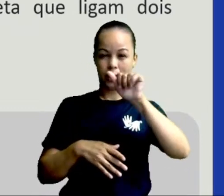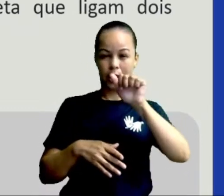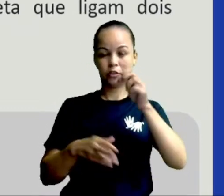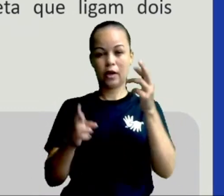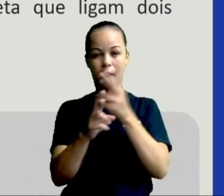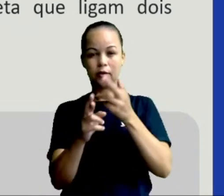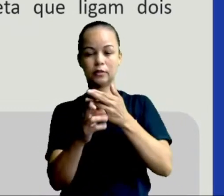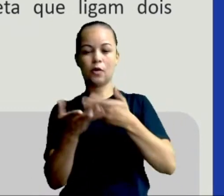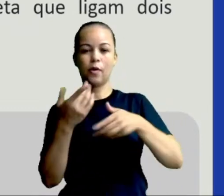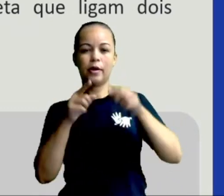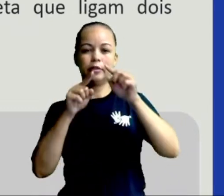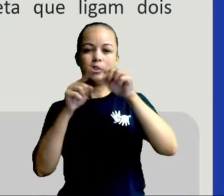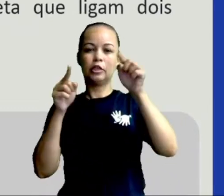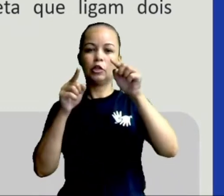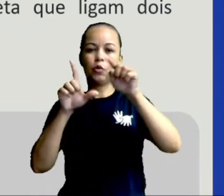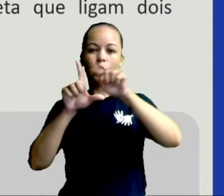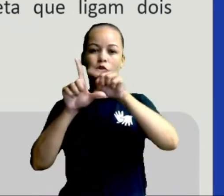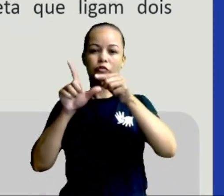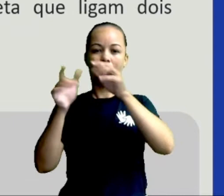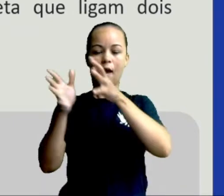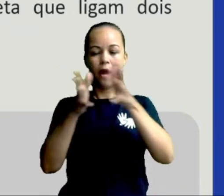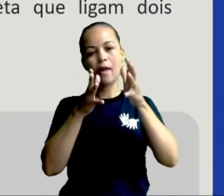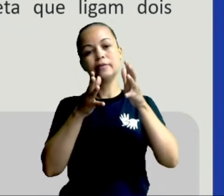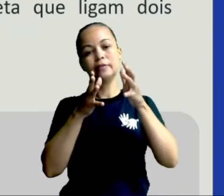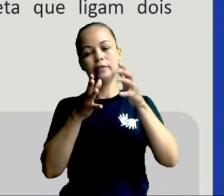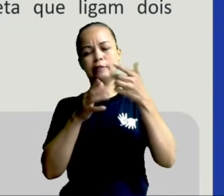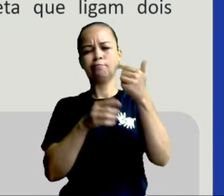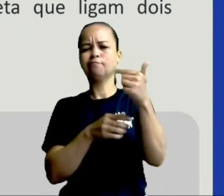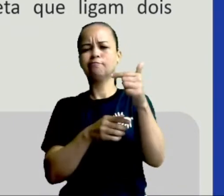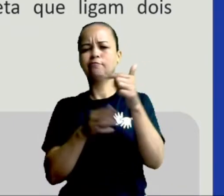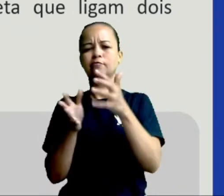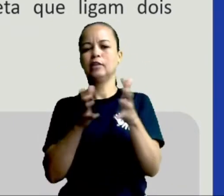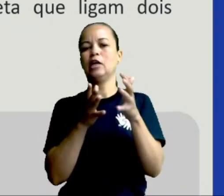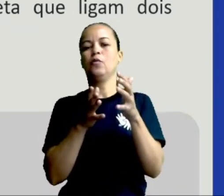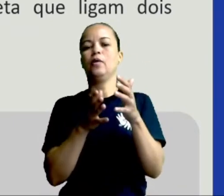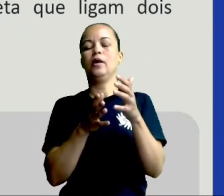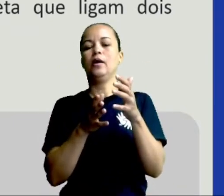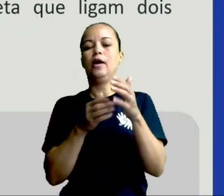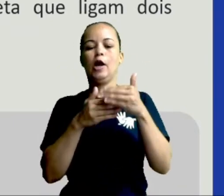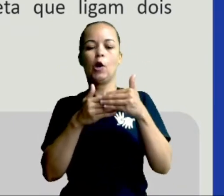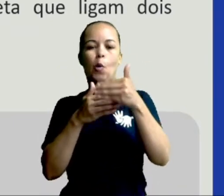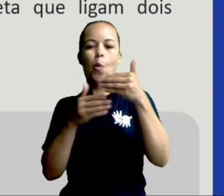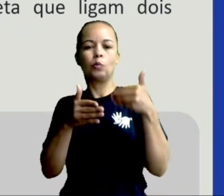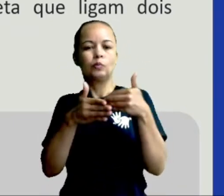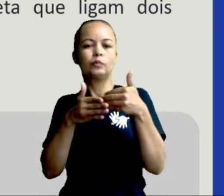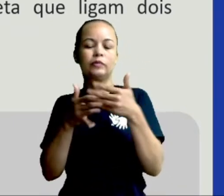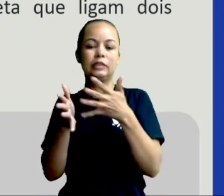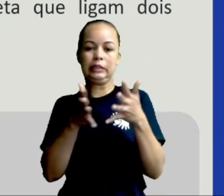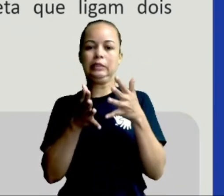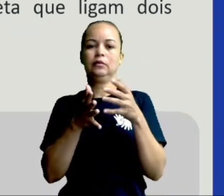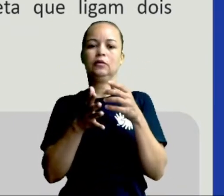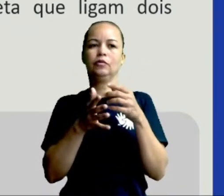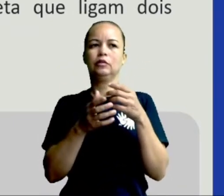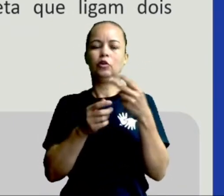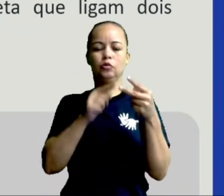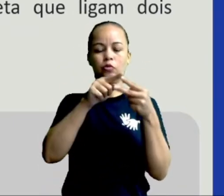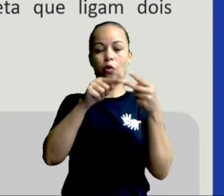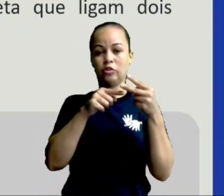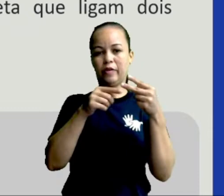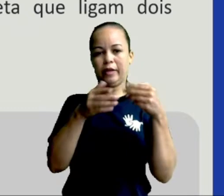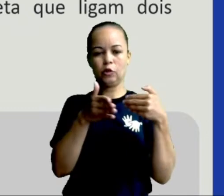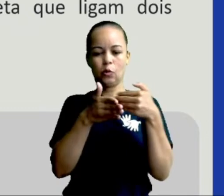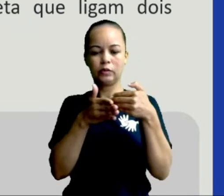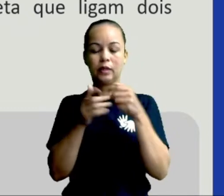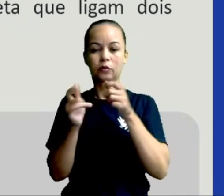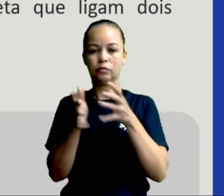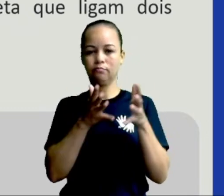né? E não consecutivos, tá? Não posso fazer aí a relação, dizer que dois vértices consecutivos eu vou